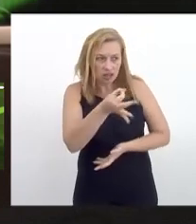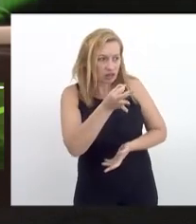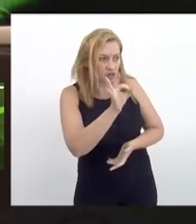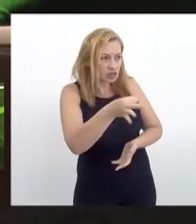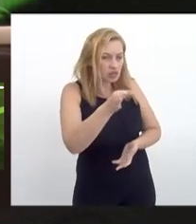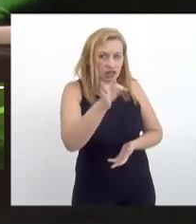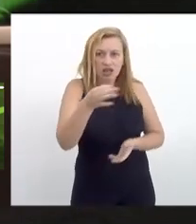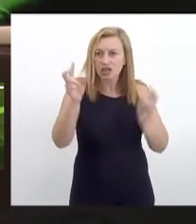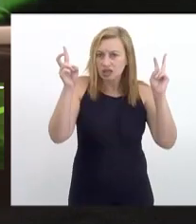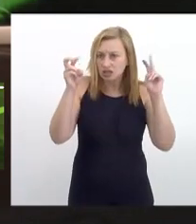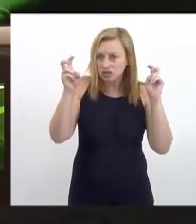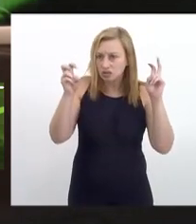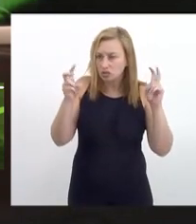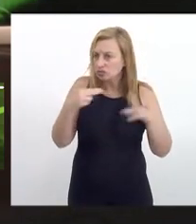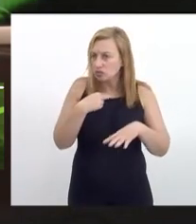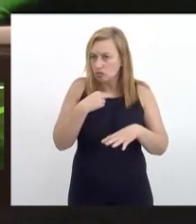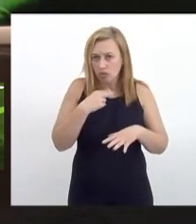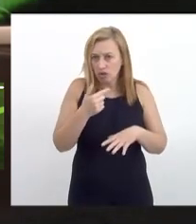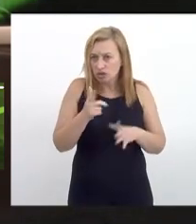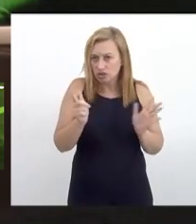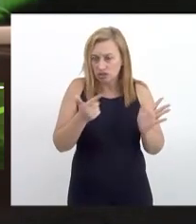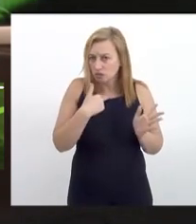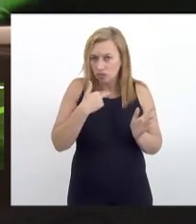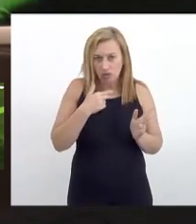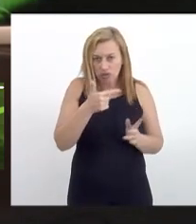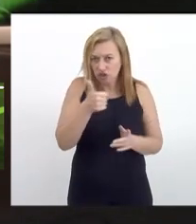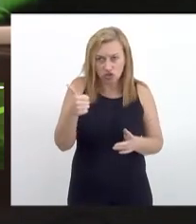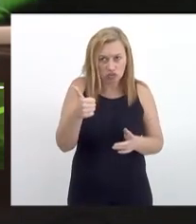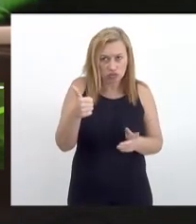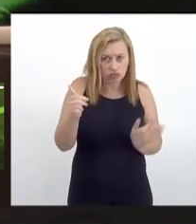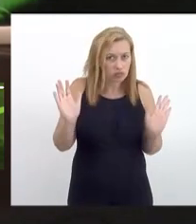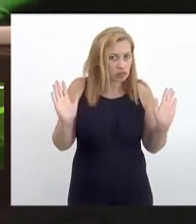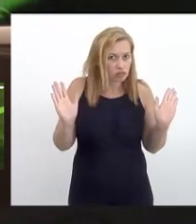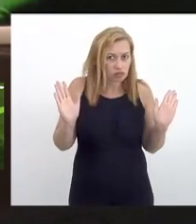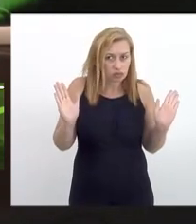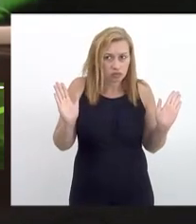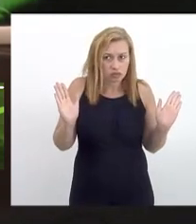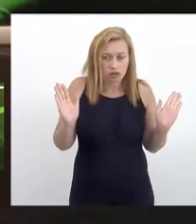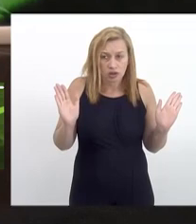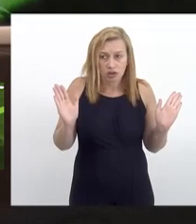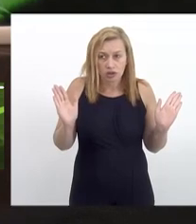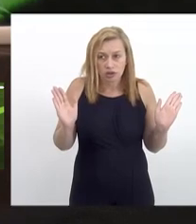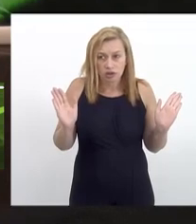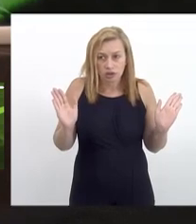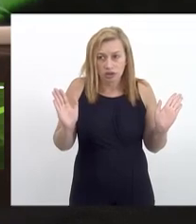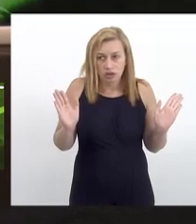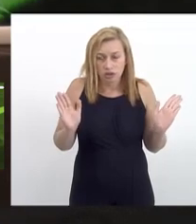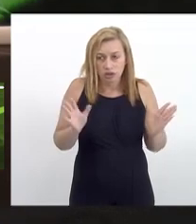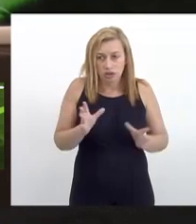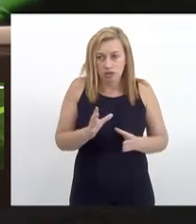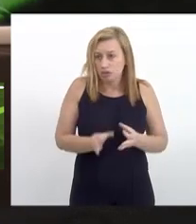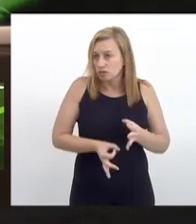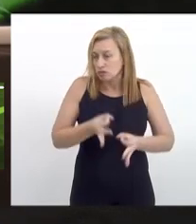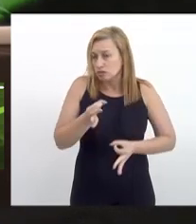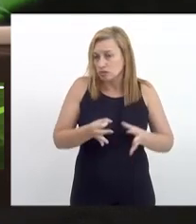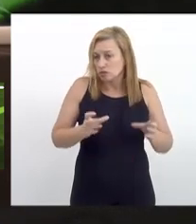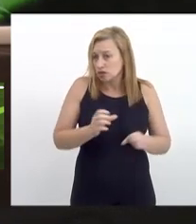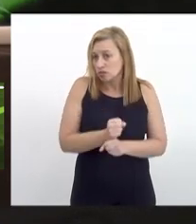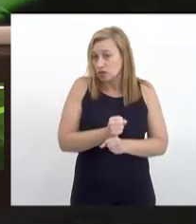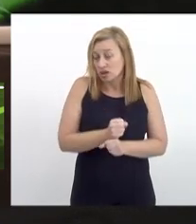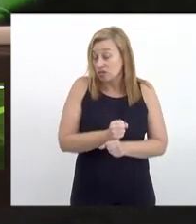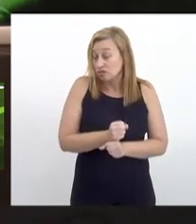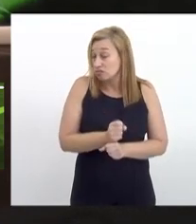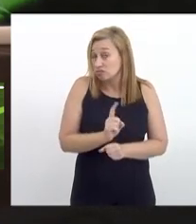essa questão então não tem possibilidade de ser 21 como é que o tribunal não vai não vai não